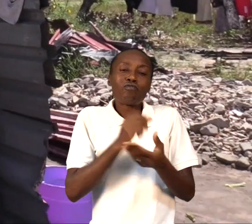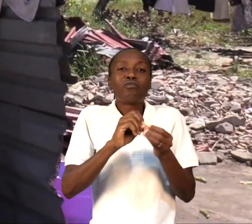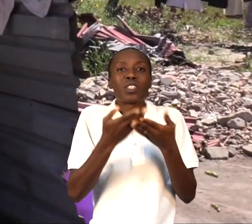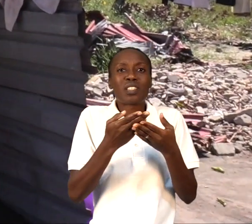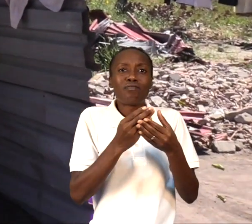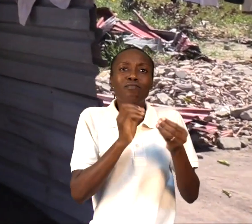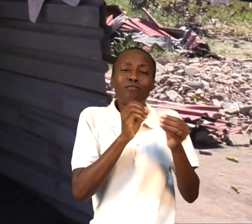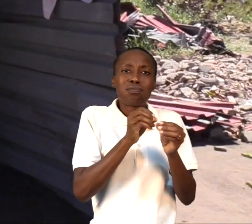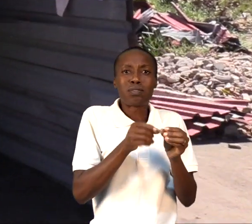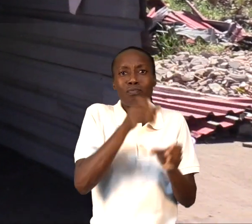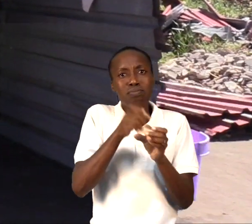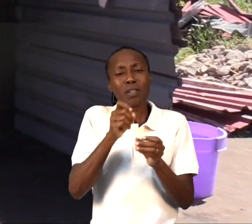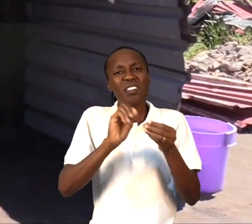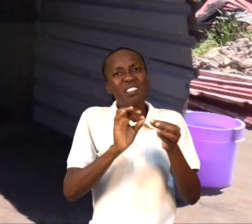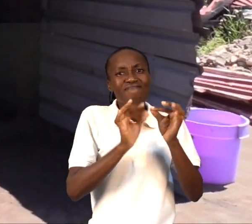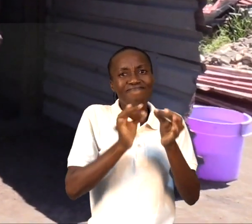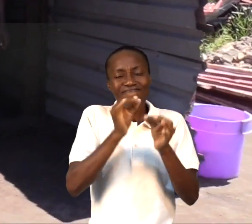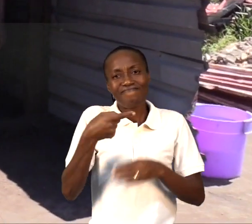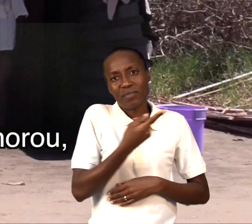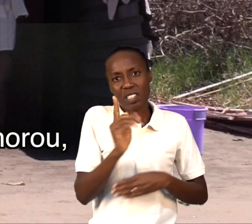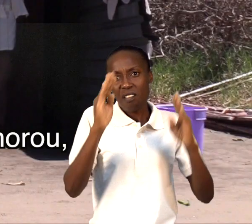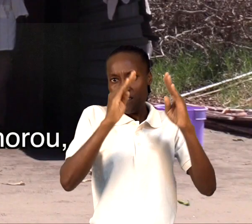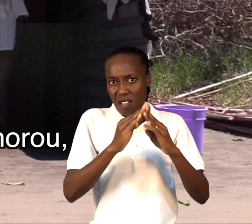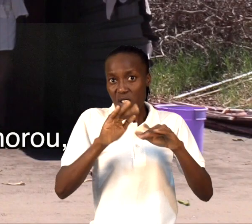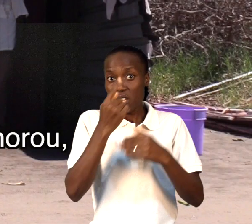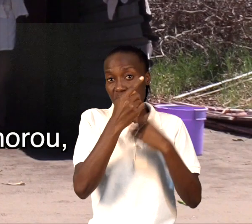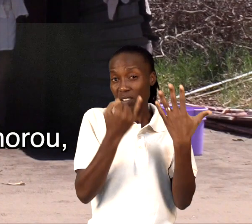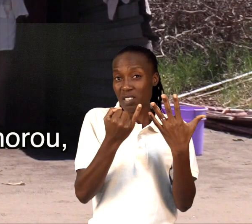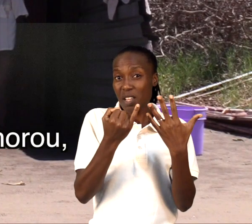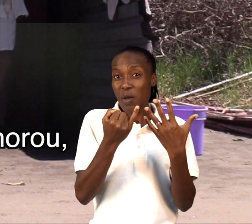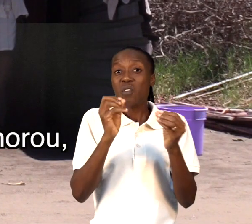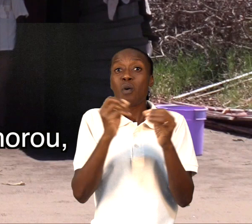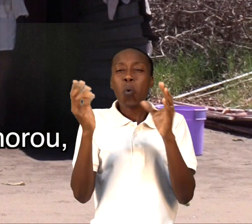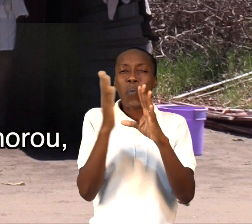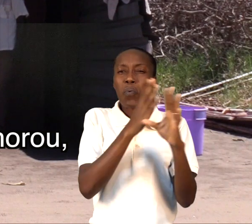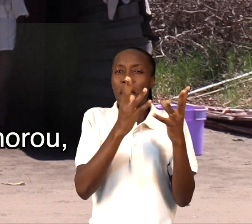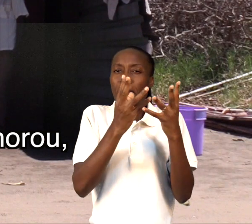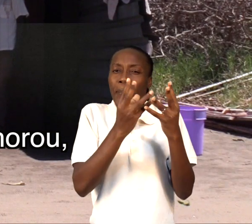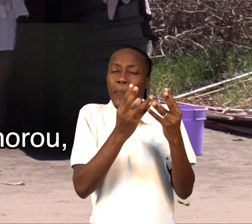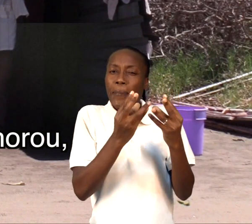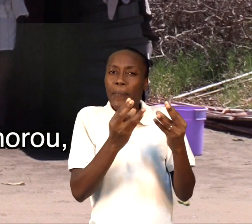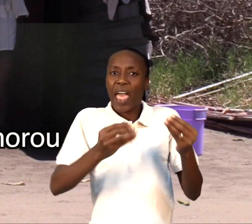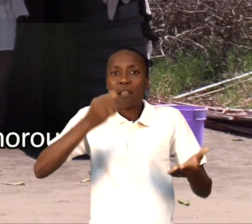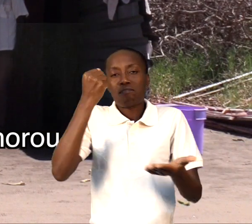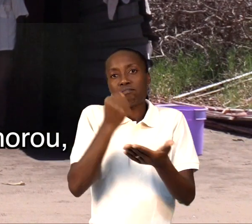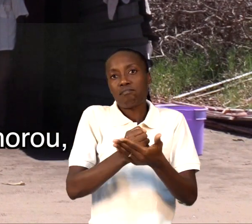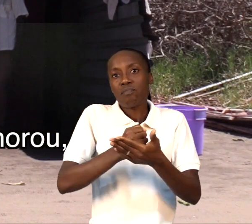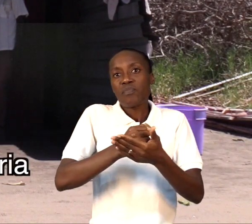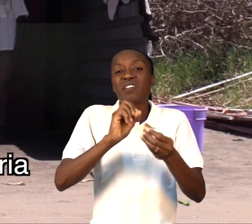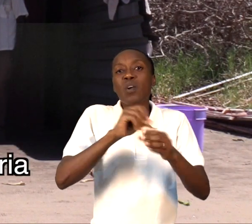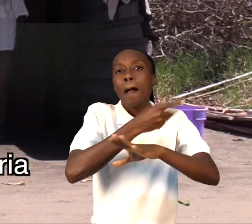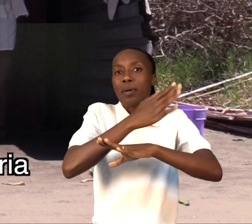Improvisamos esta casa no dia 16. No dia 16, depois de que calmou a